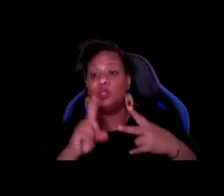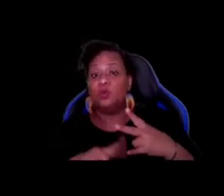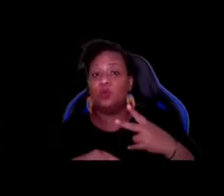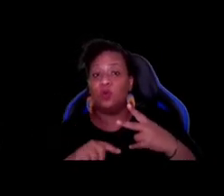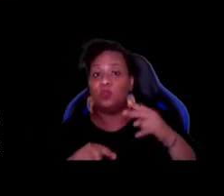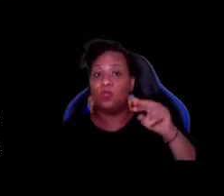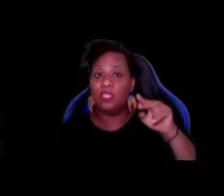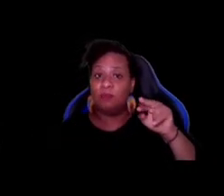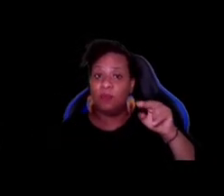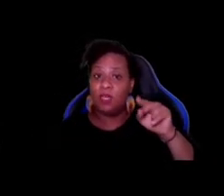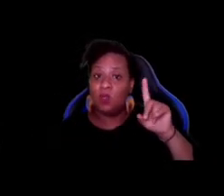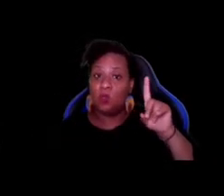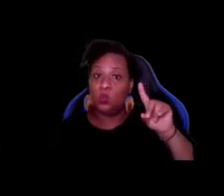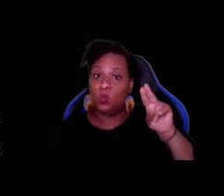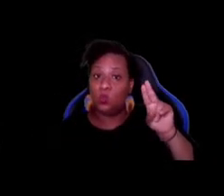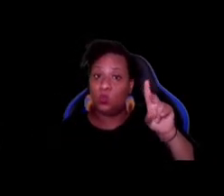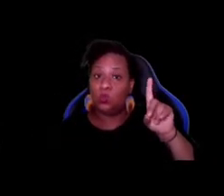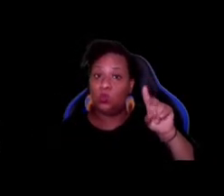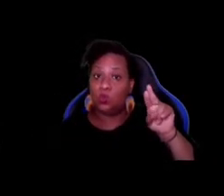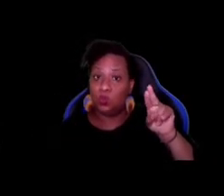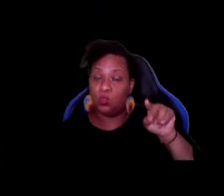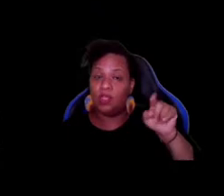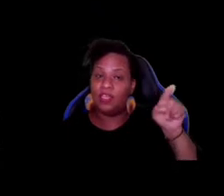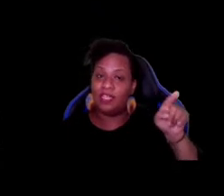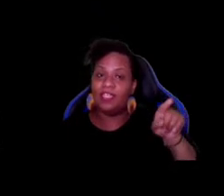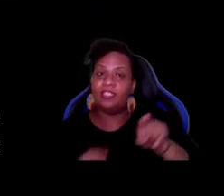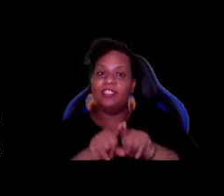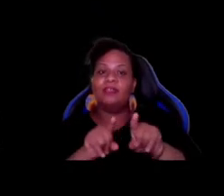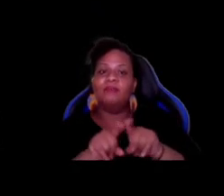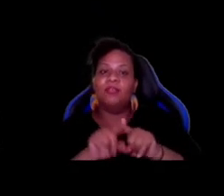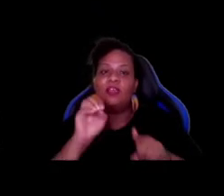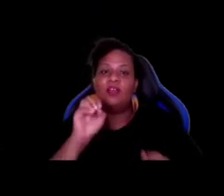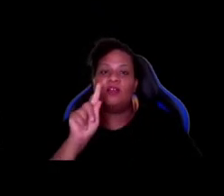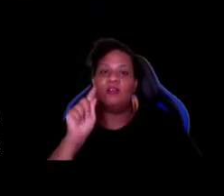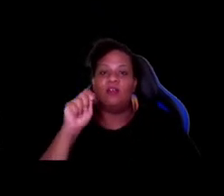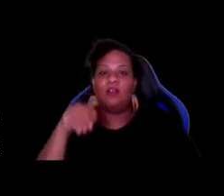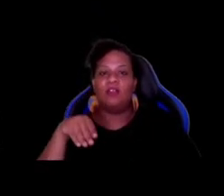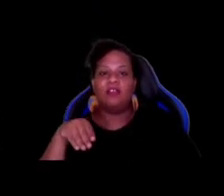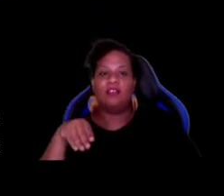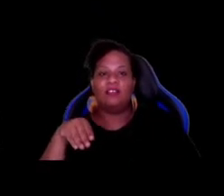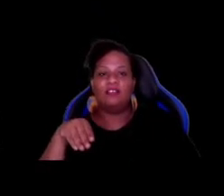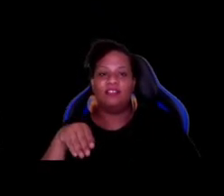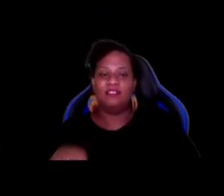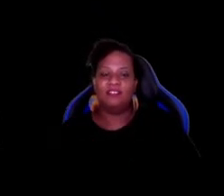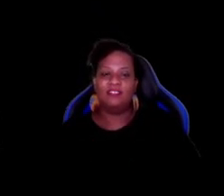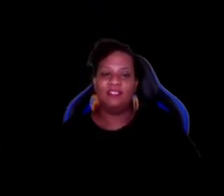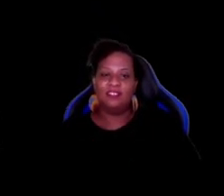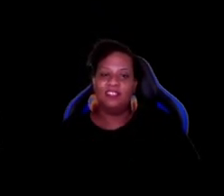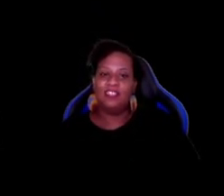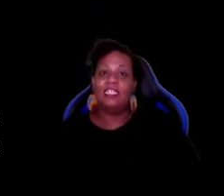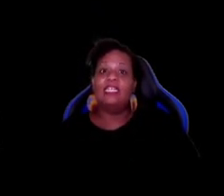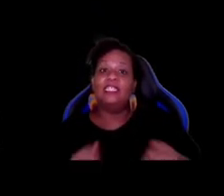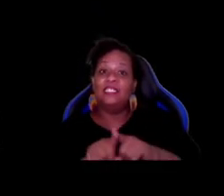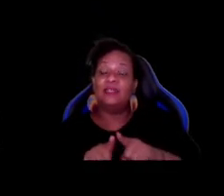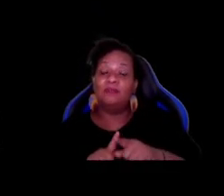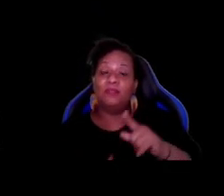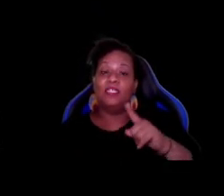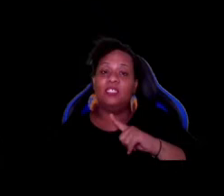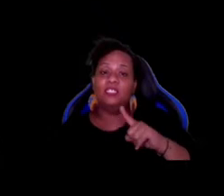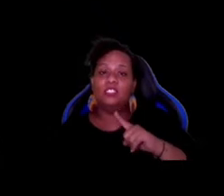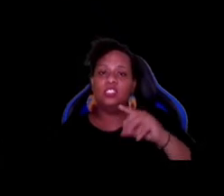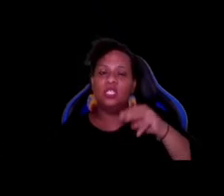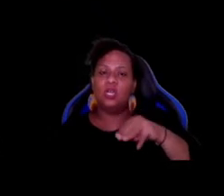Dudu, que também era Ogã lá de casa. Tinha, né, também um grande mestre